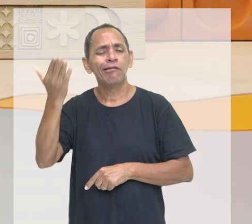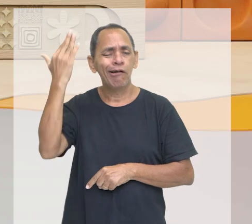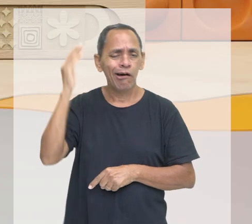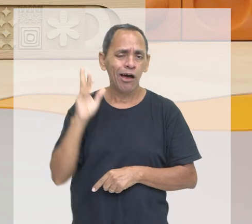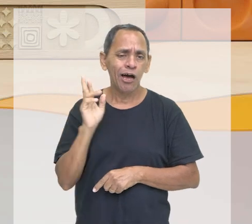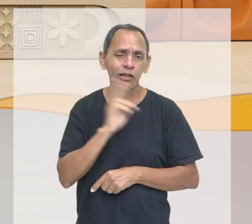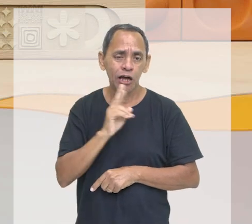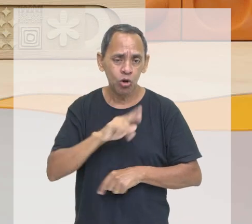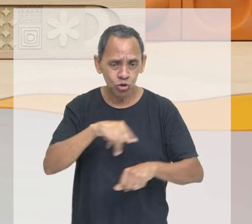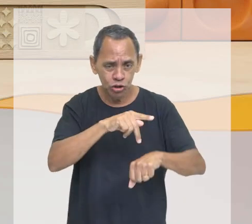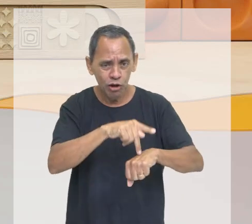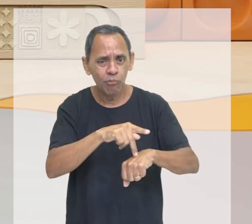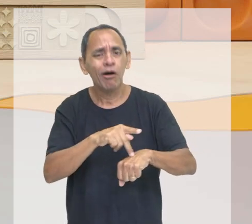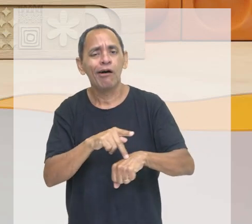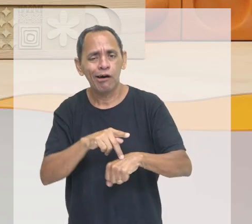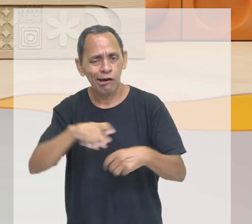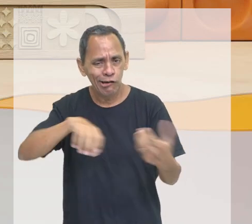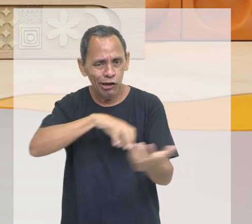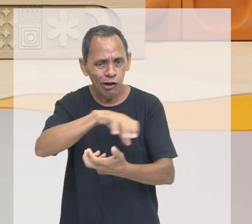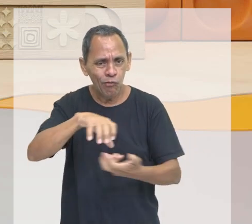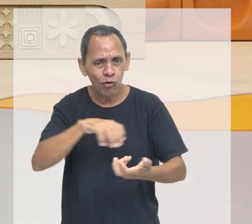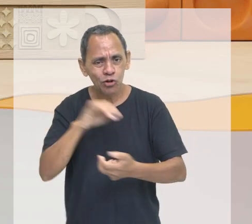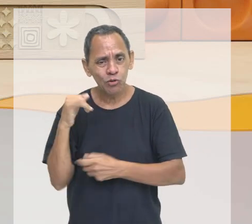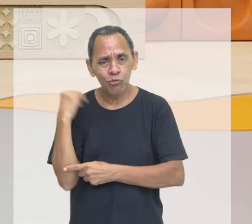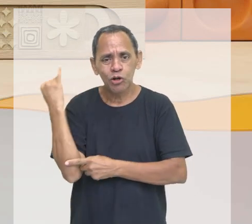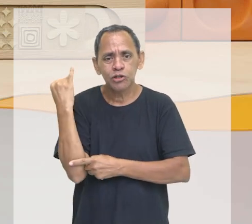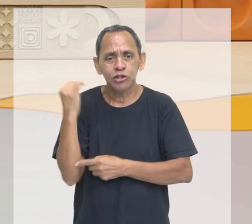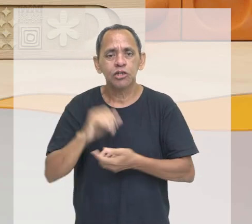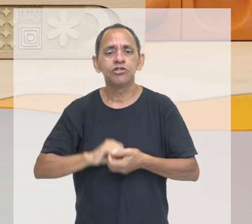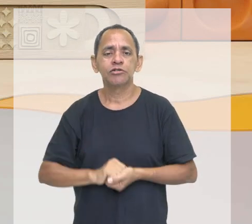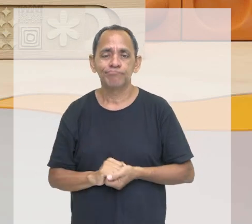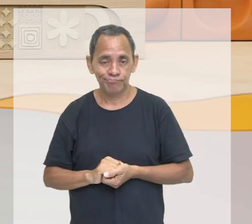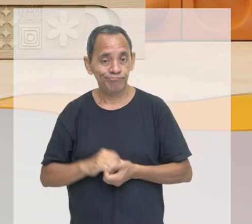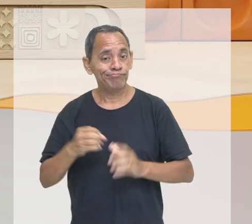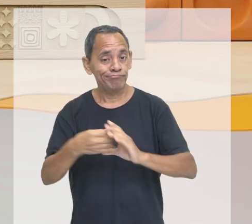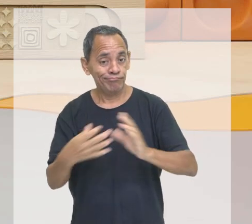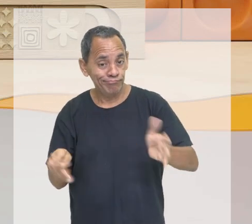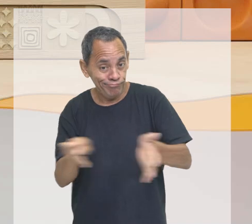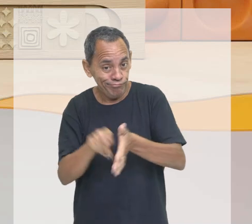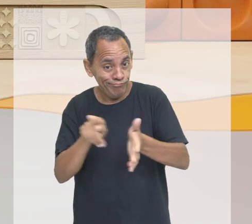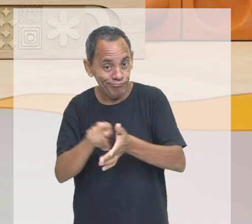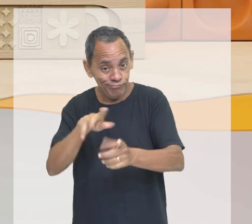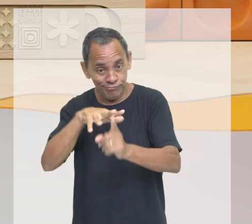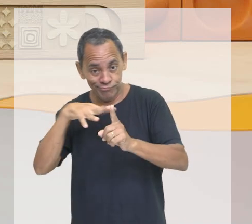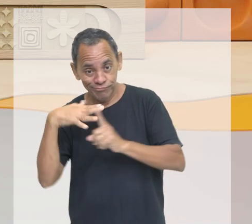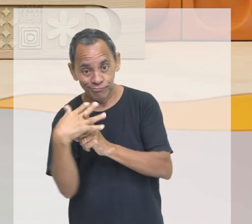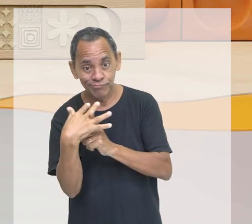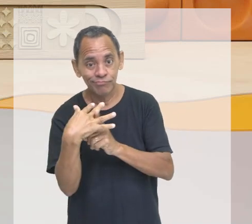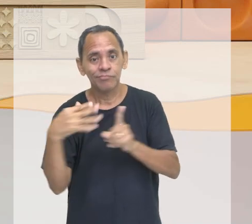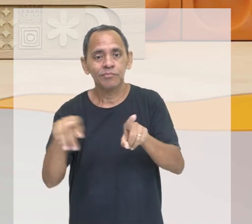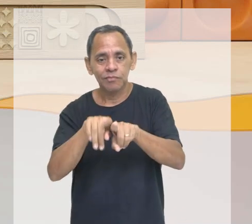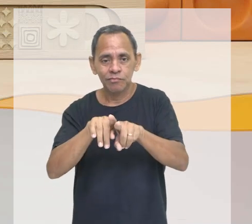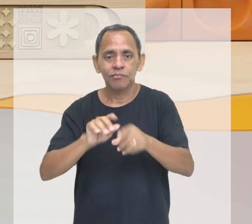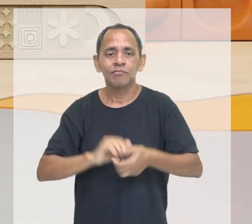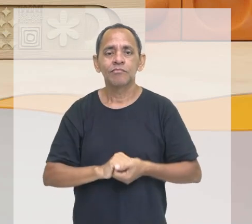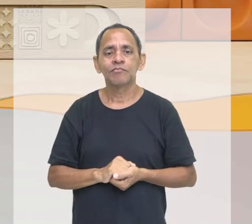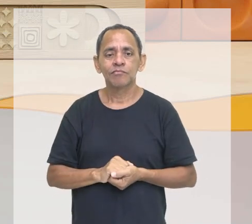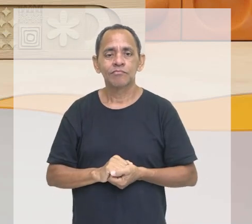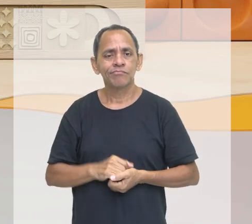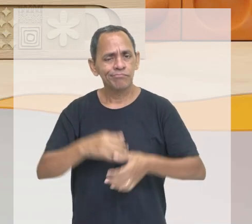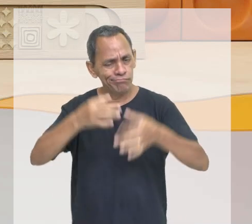uma revolução de caráter socialista? Professor, é correto dizer